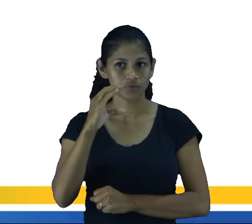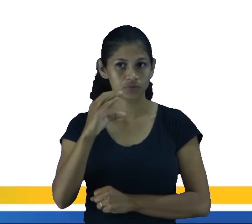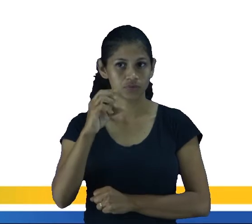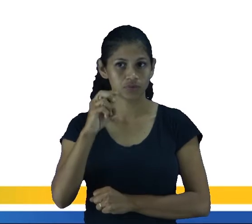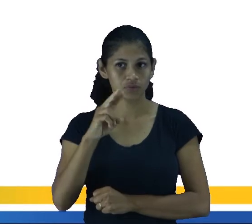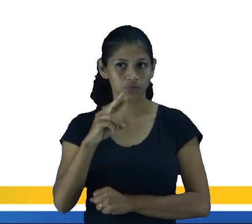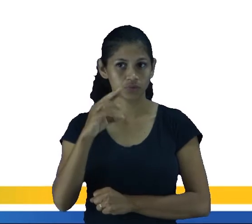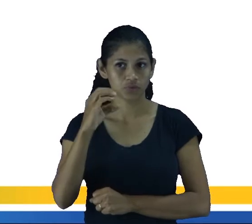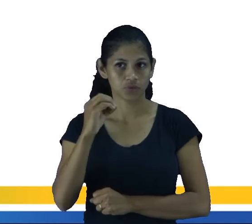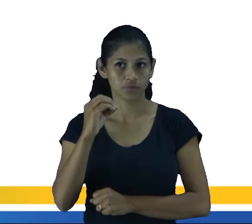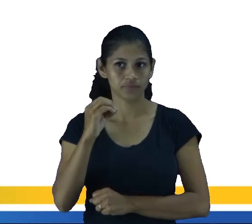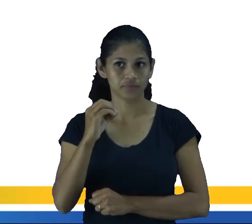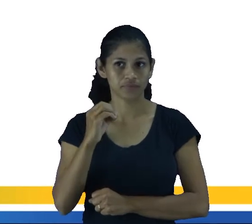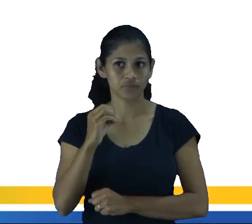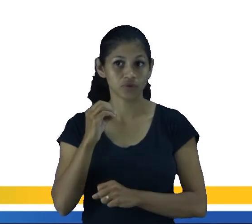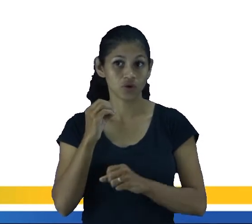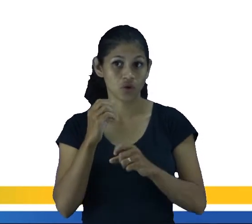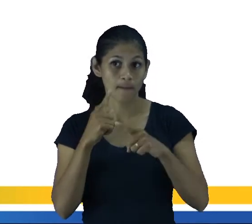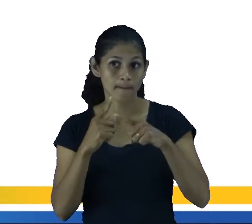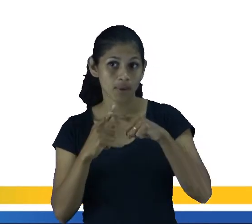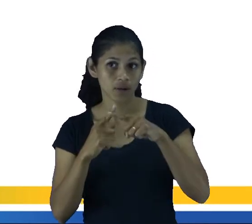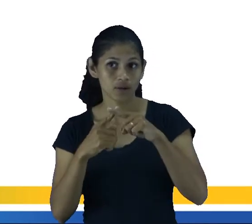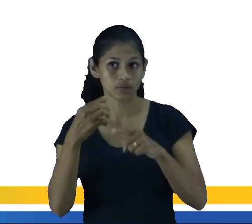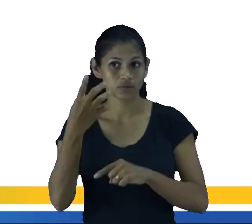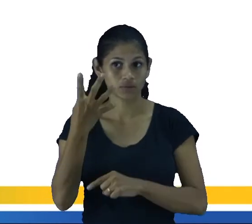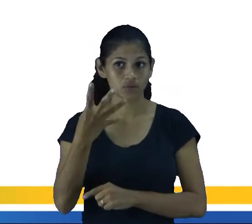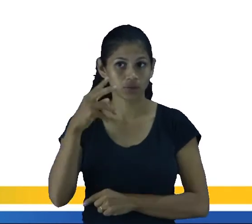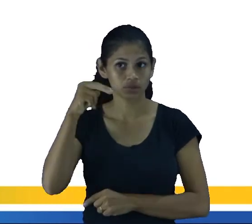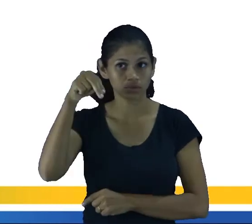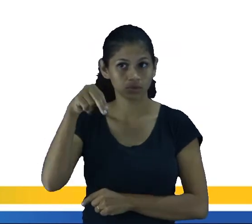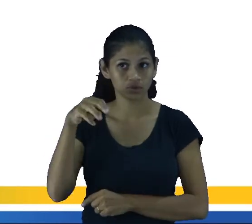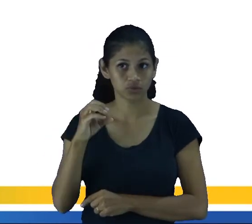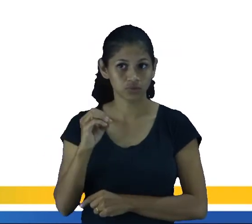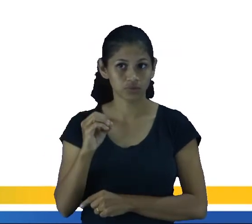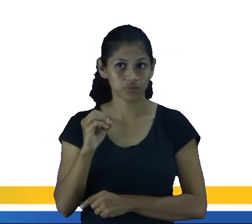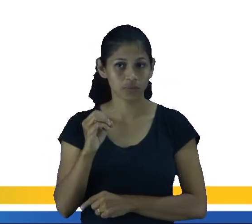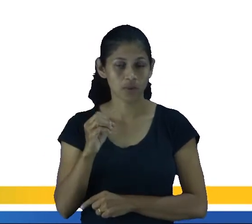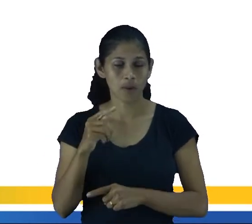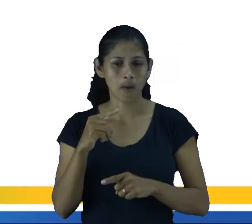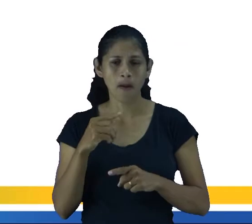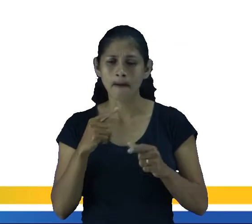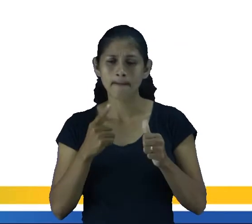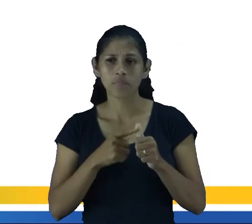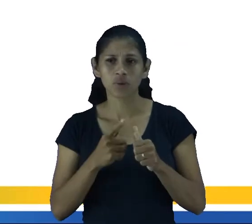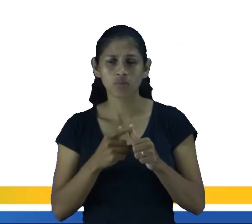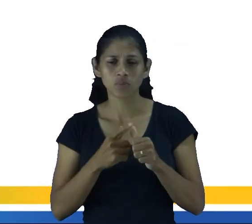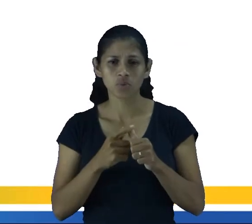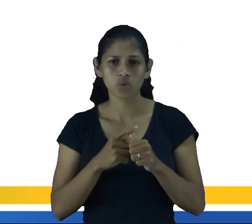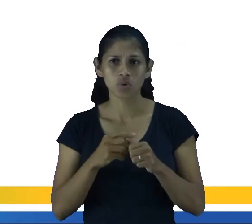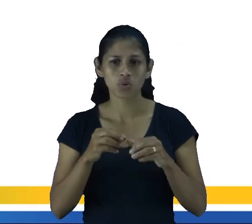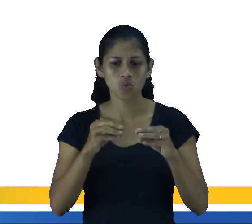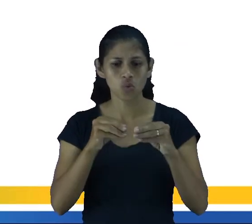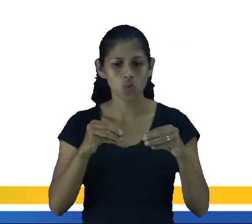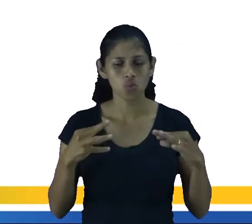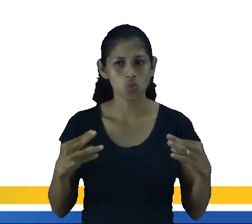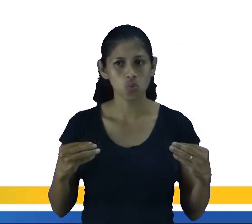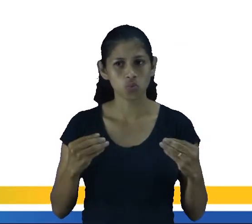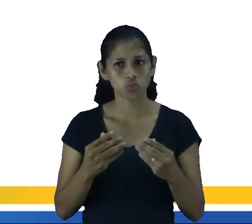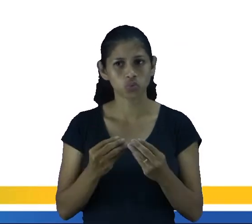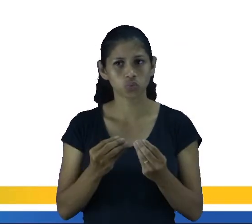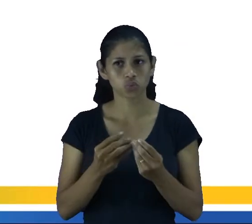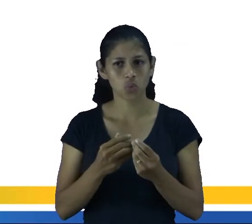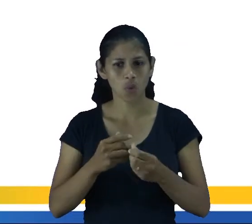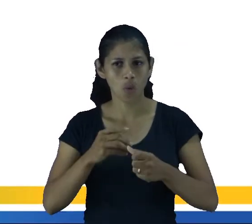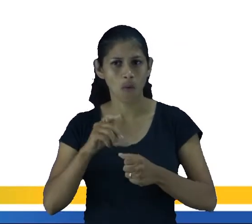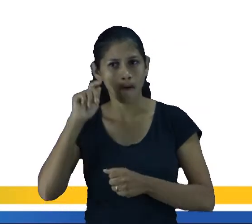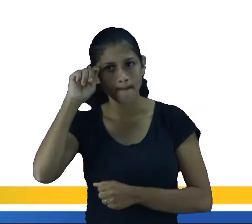NO2 e o O2. Então vamos ver aqui essa reação. Então primeiro ele vai formar um sólido preto, depois um gás vermelho e por último ali